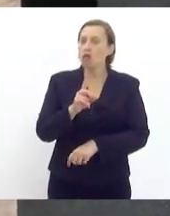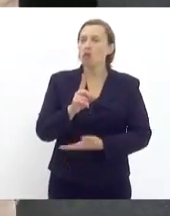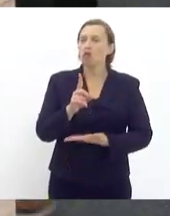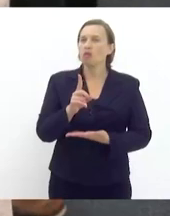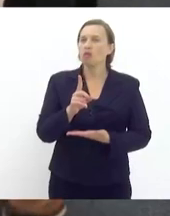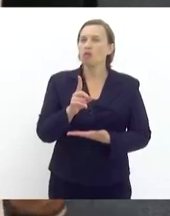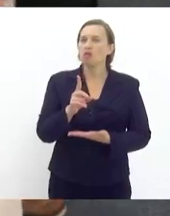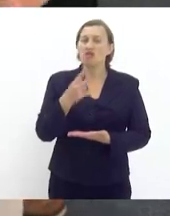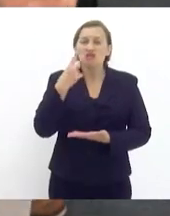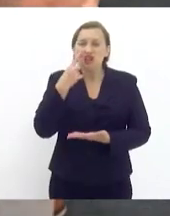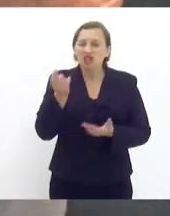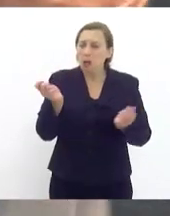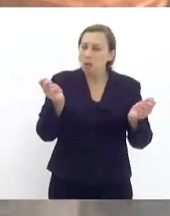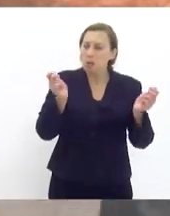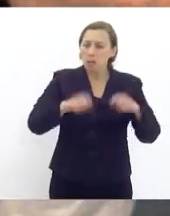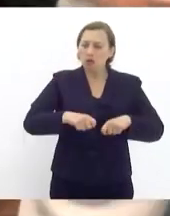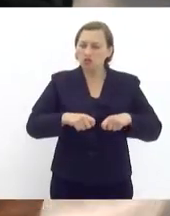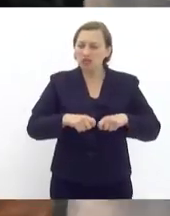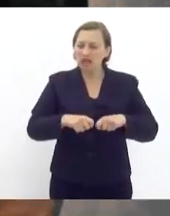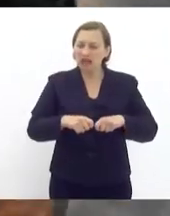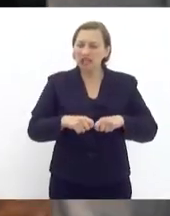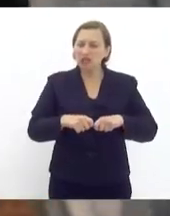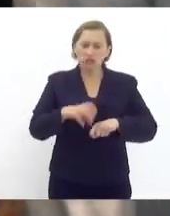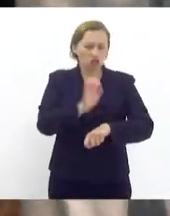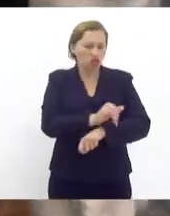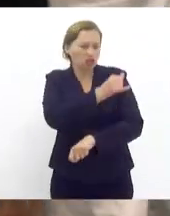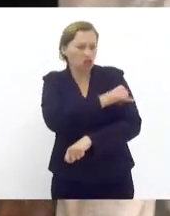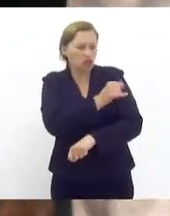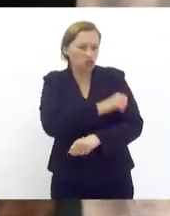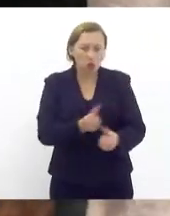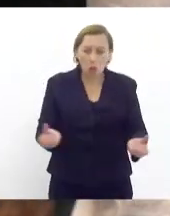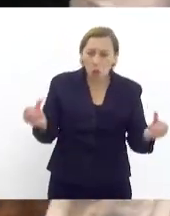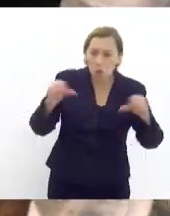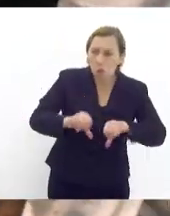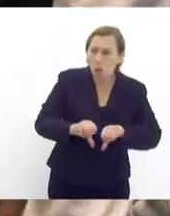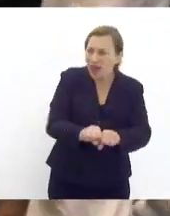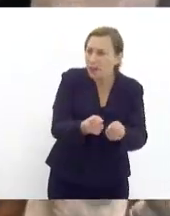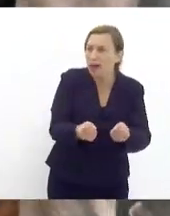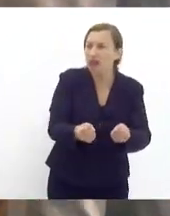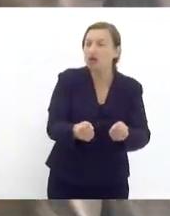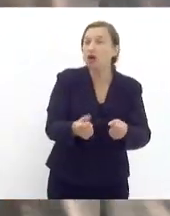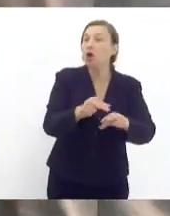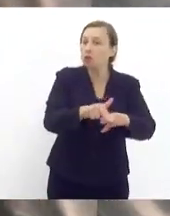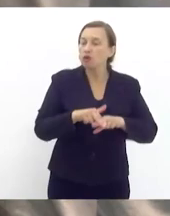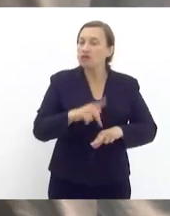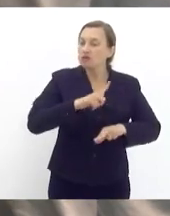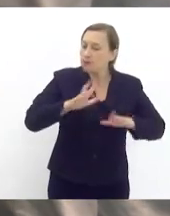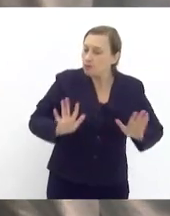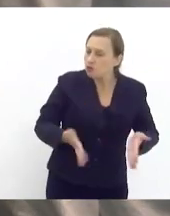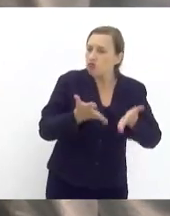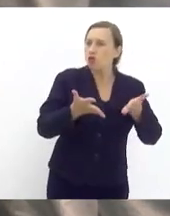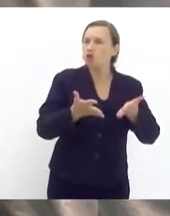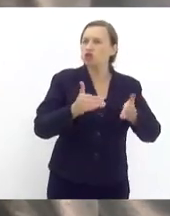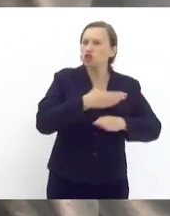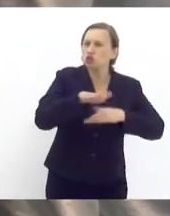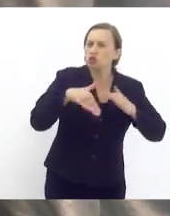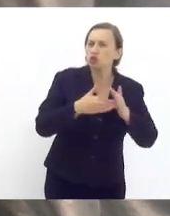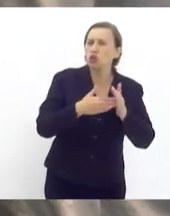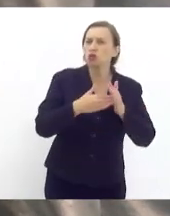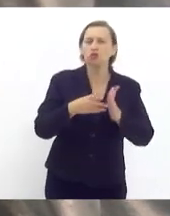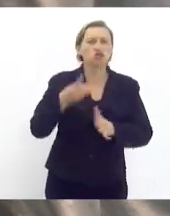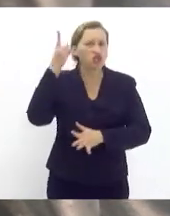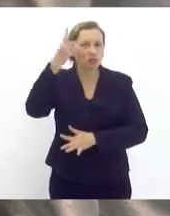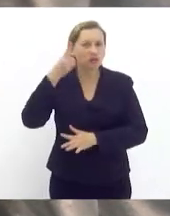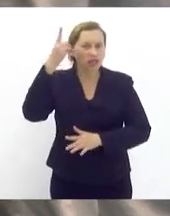a possibilidade de ter o estado do Rio de Janeiro falido é preciso que haja um empenho de todos os